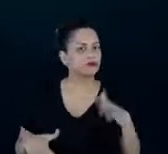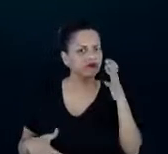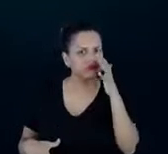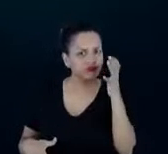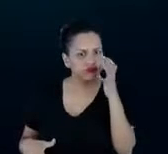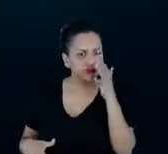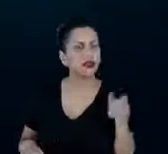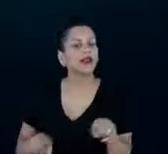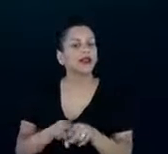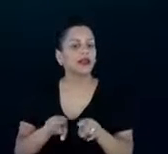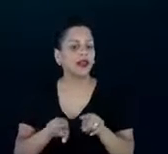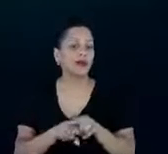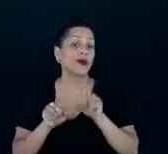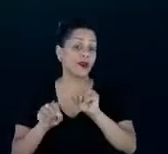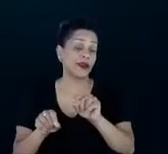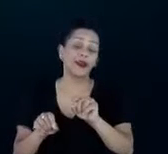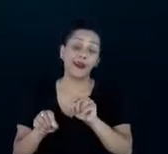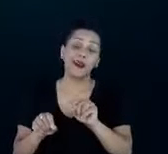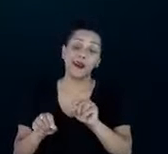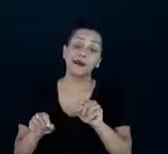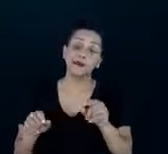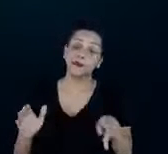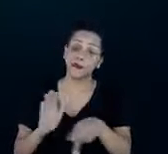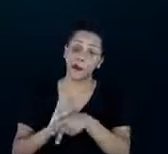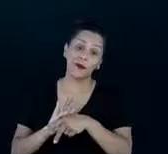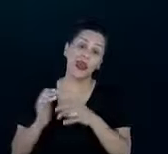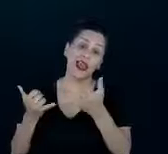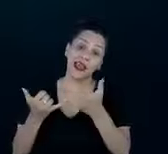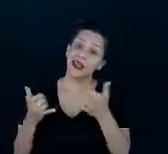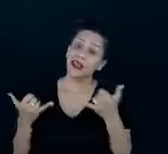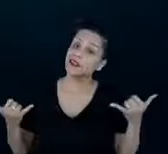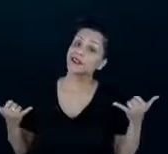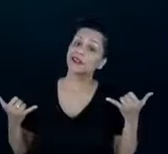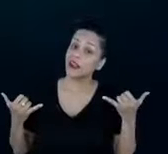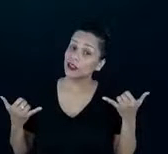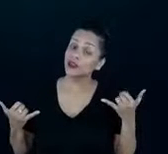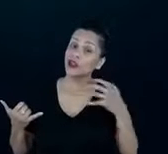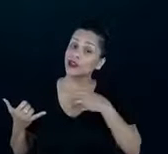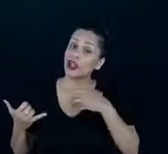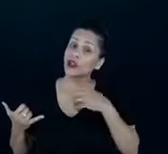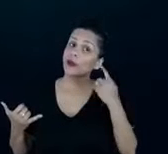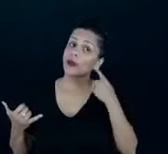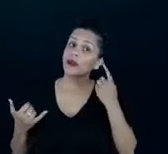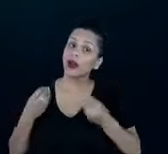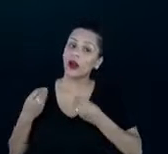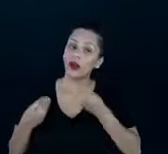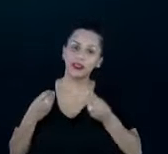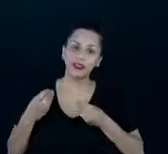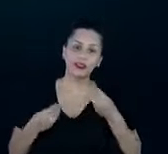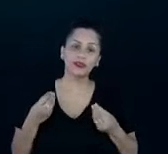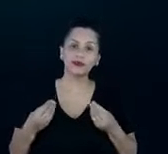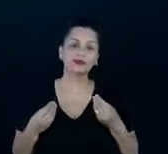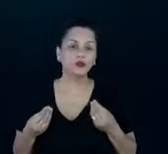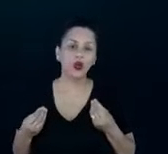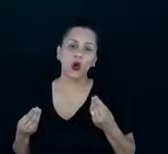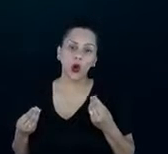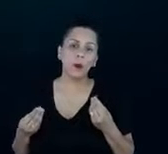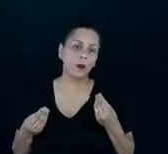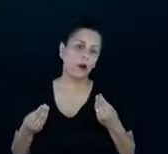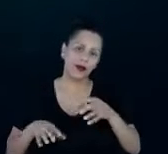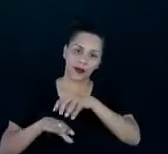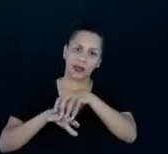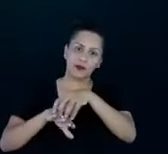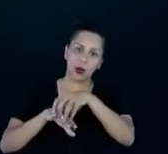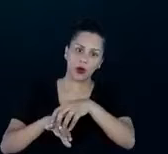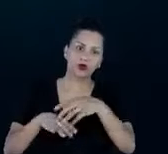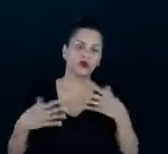também baseada em eletricidade é um outro tipo é de jeito de pensar o transporte público então para encerrar é isso